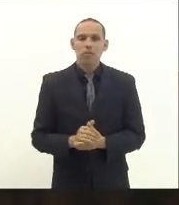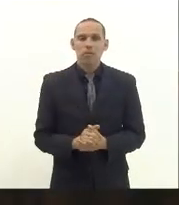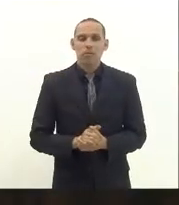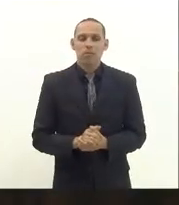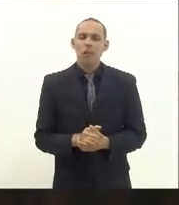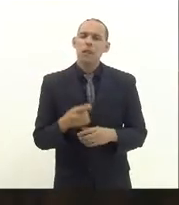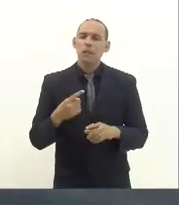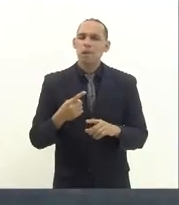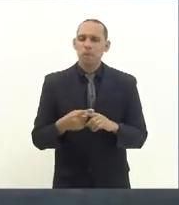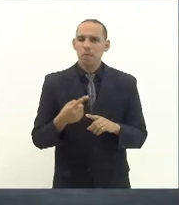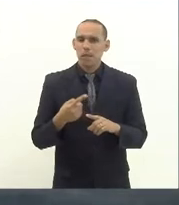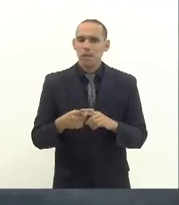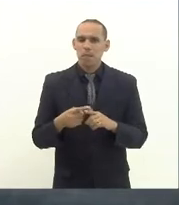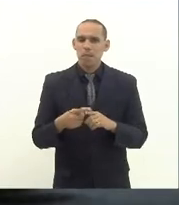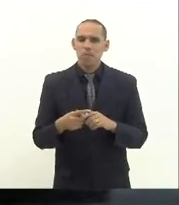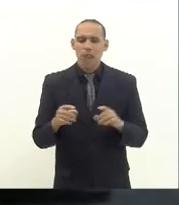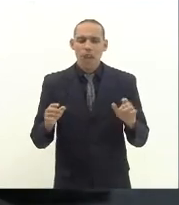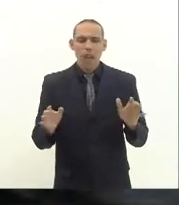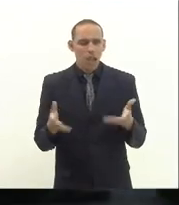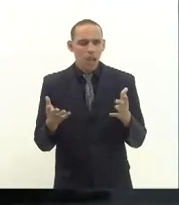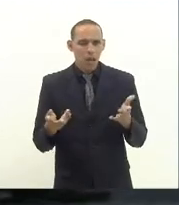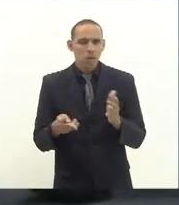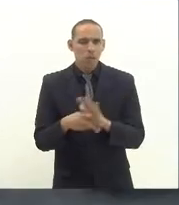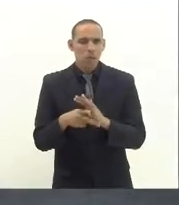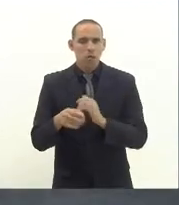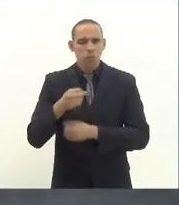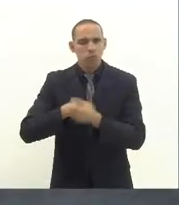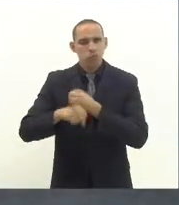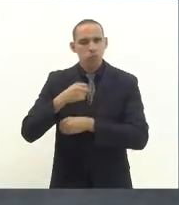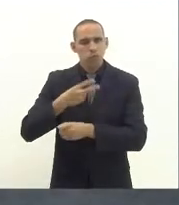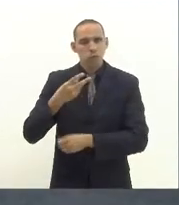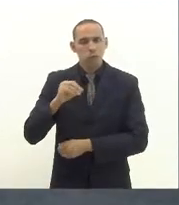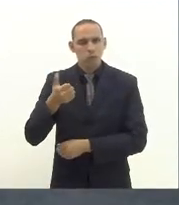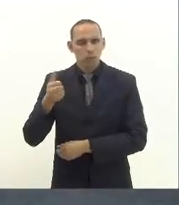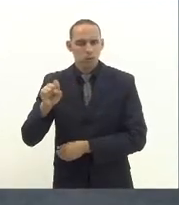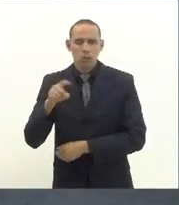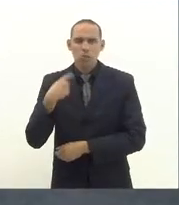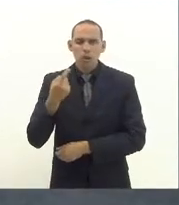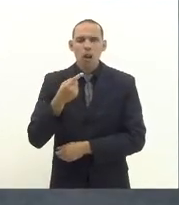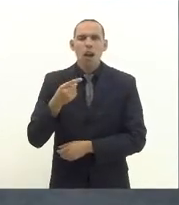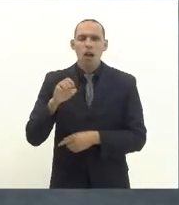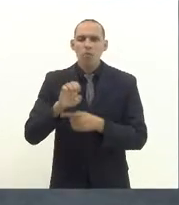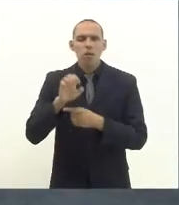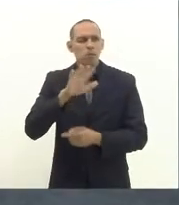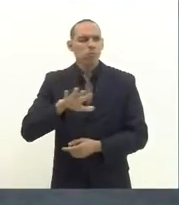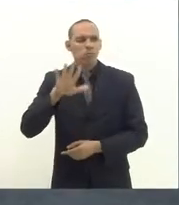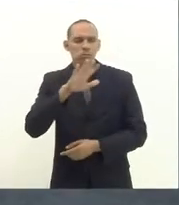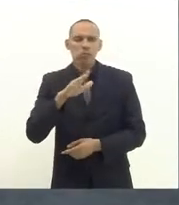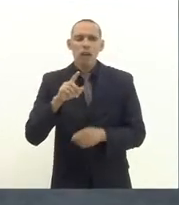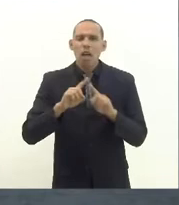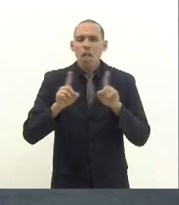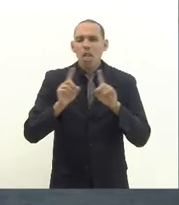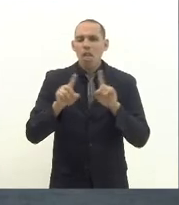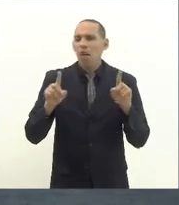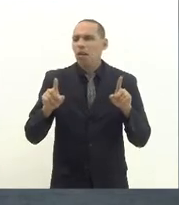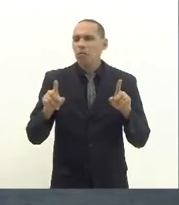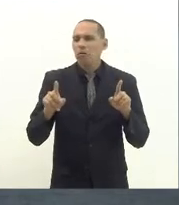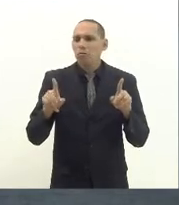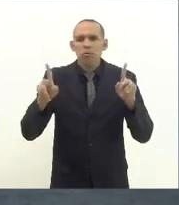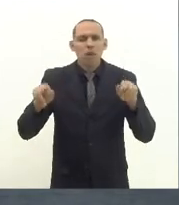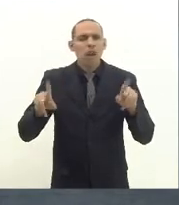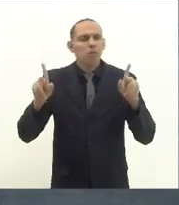porque assim durante a campanha de 2018 a gente andou bastante o estado e as reclamações engraçado Era